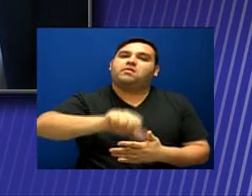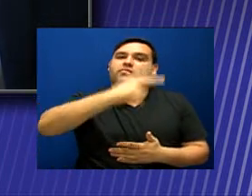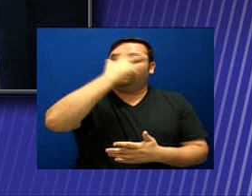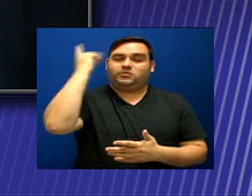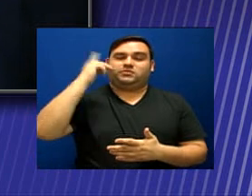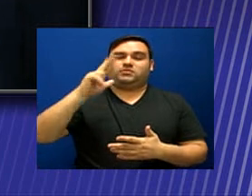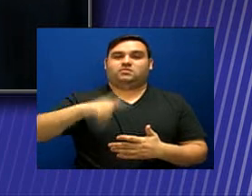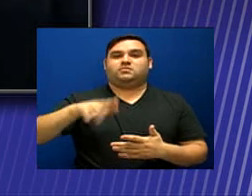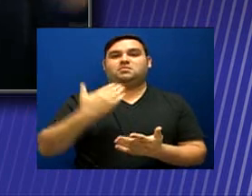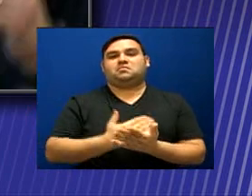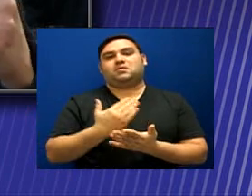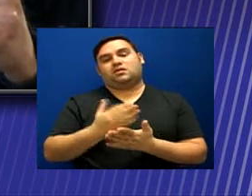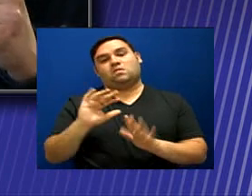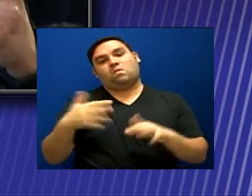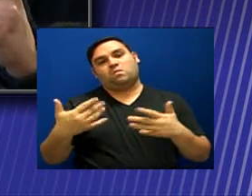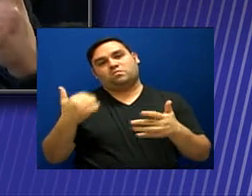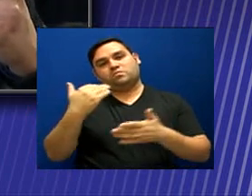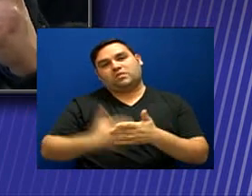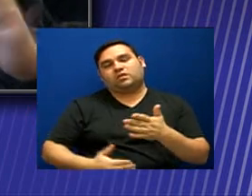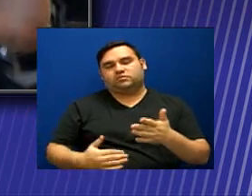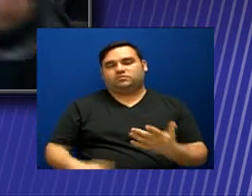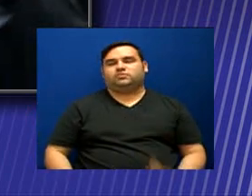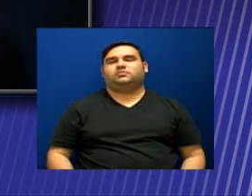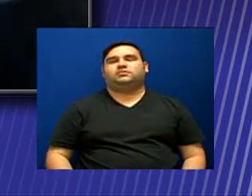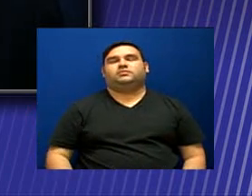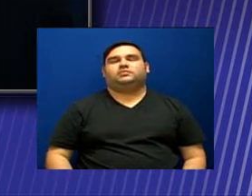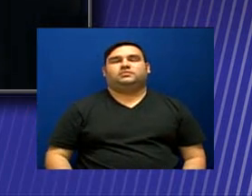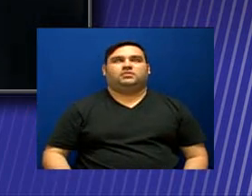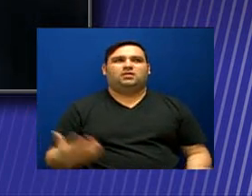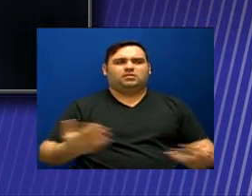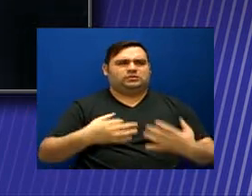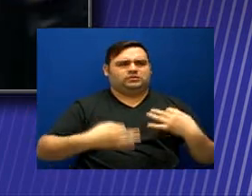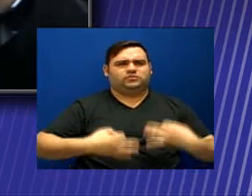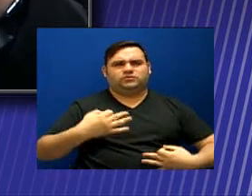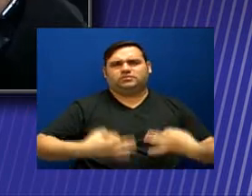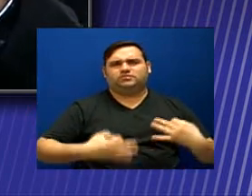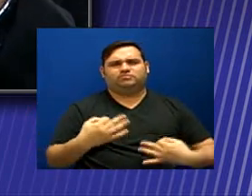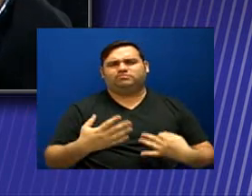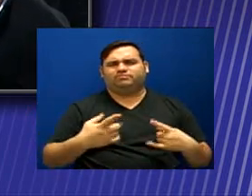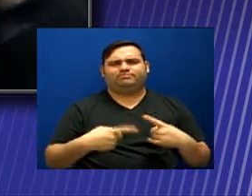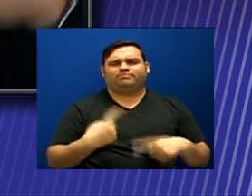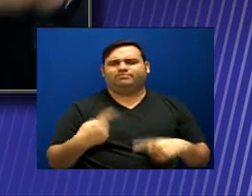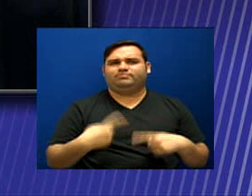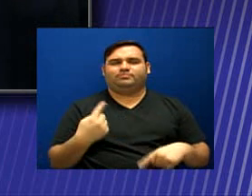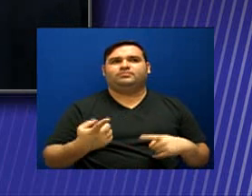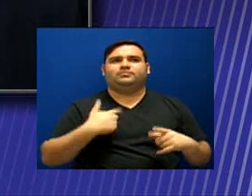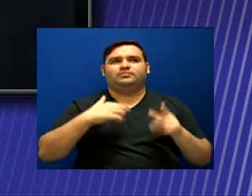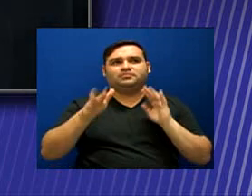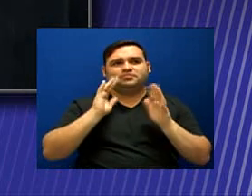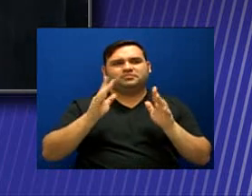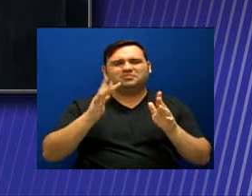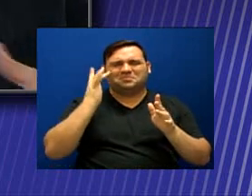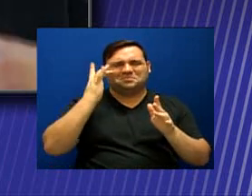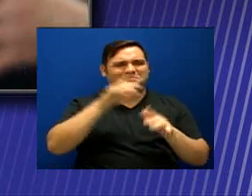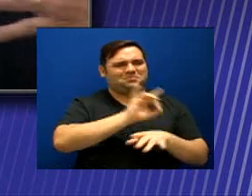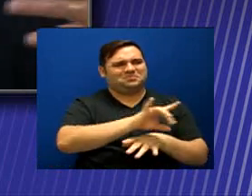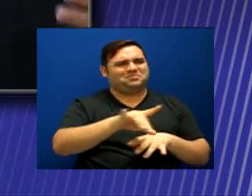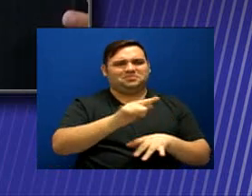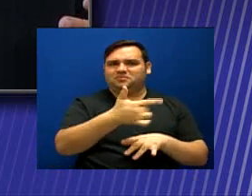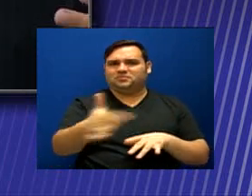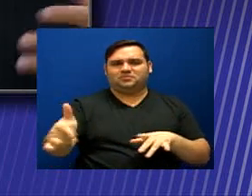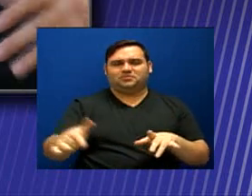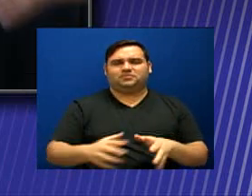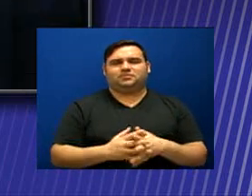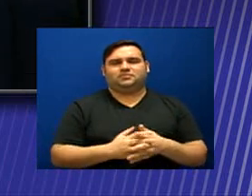use mais ou use menos a estrutura. Esse julgamento não me cabe, e penso não cabe a nenhum dos